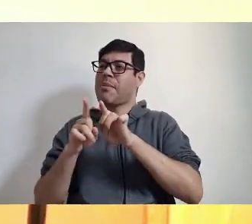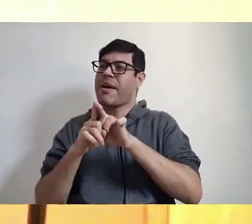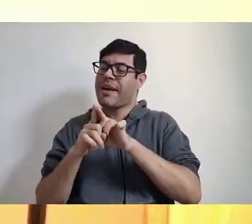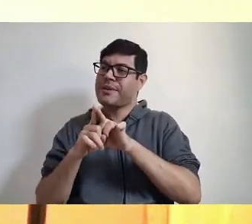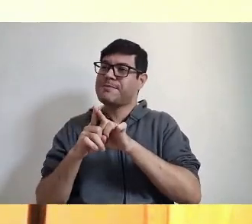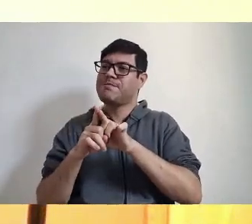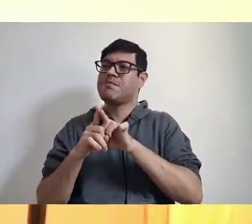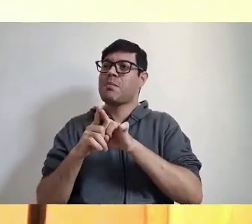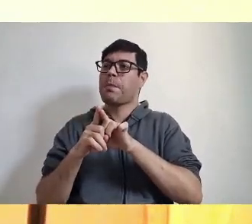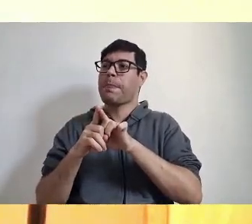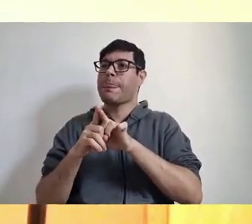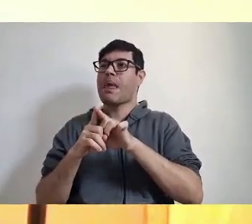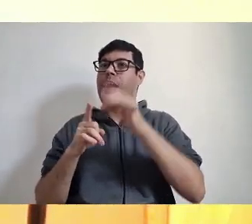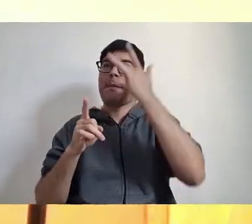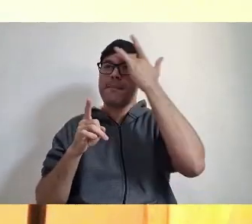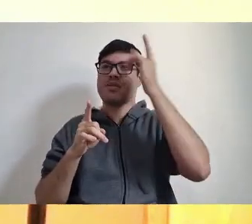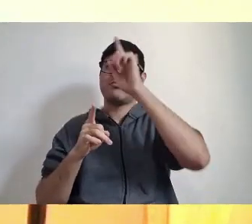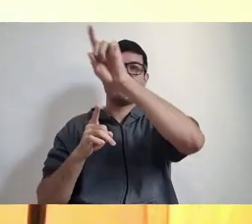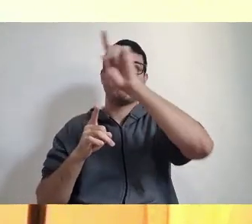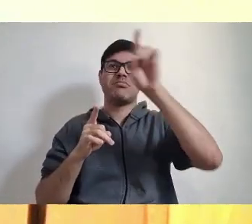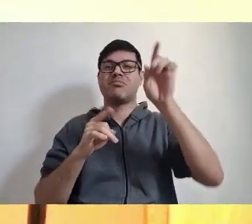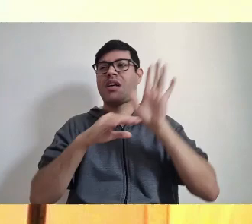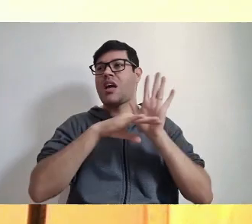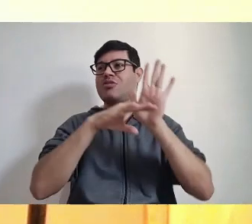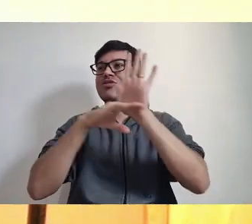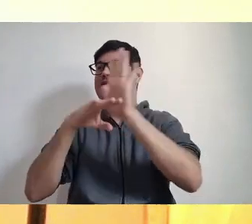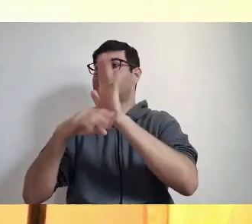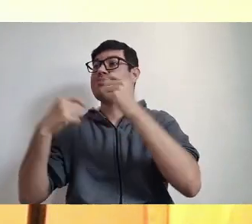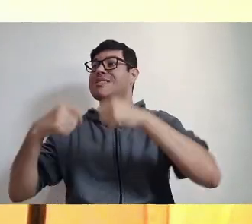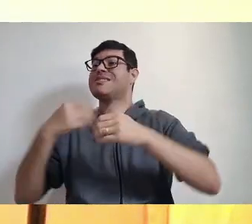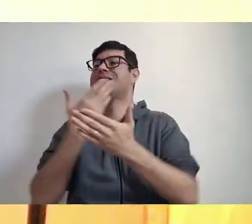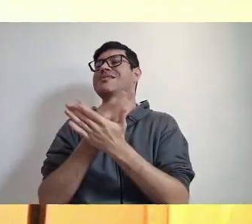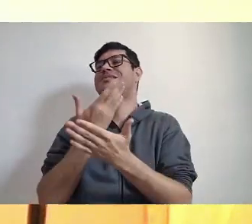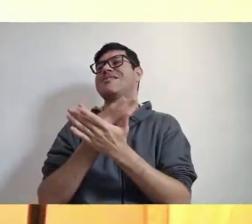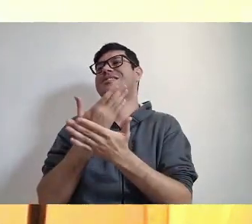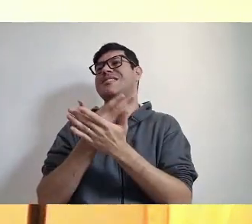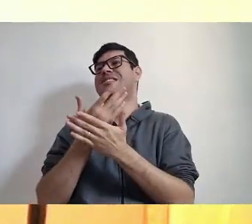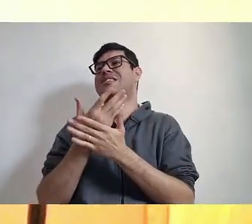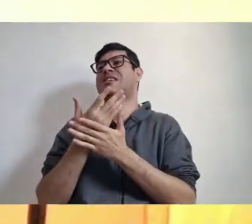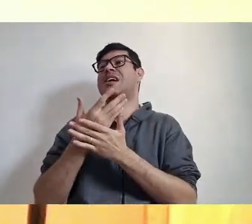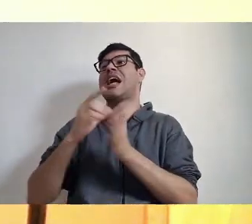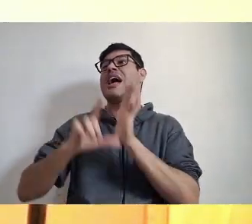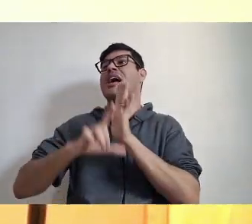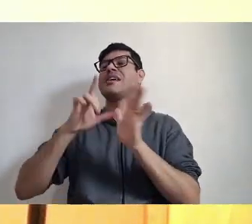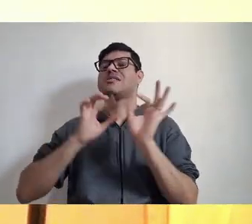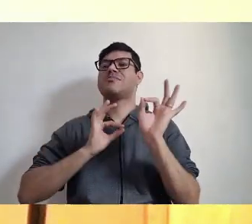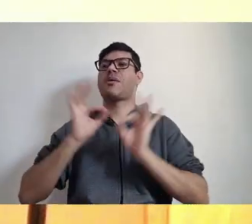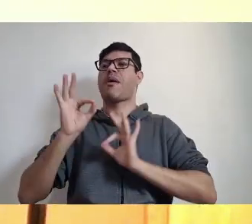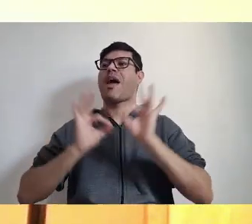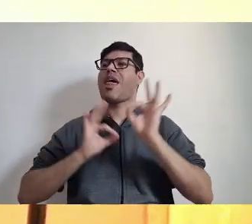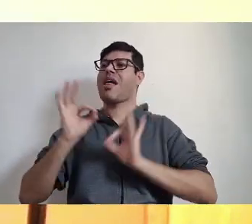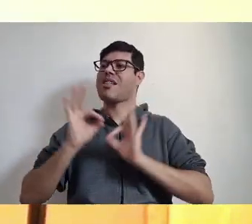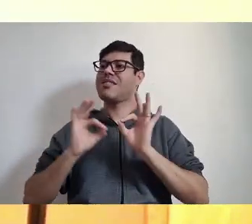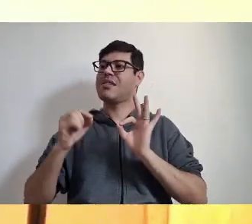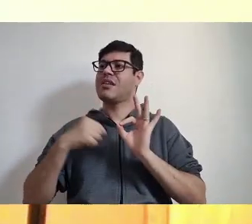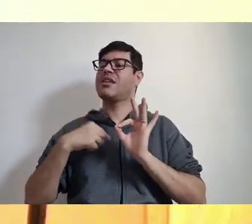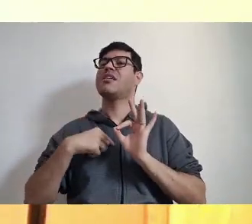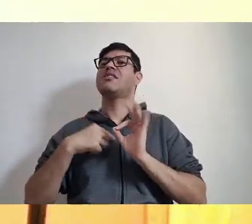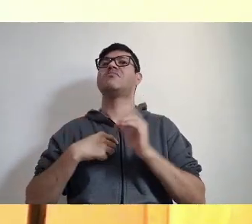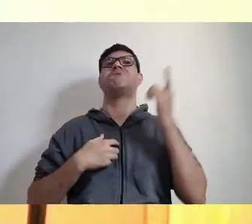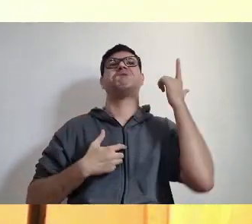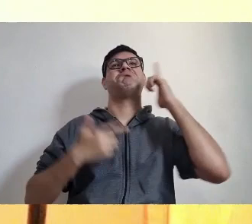que sirvam o povo, a pessoa É. tem que ser estudada para aquilo, tem que se preparar. Você está preparado, eu acredito que você vai